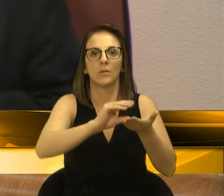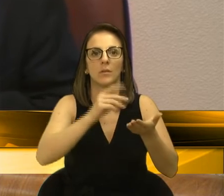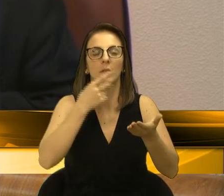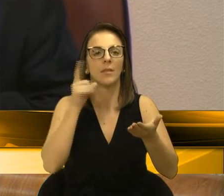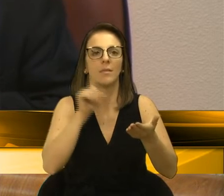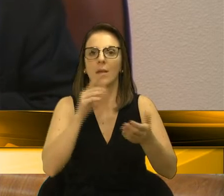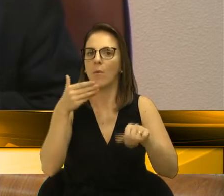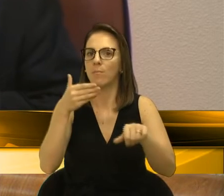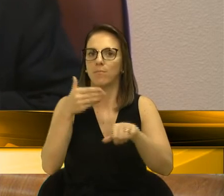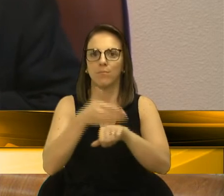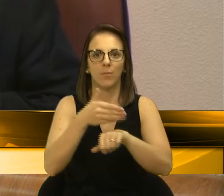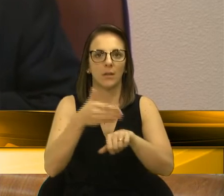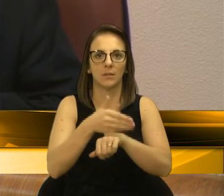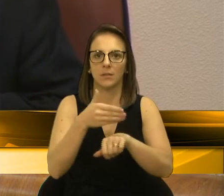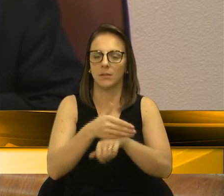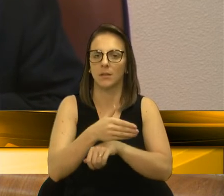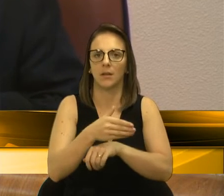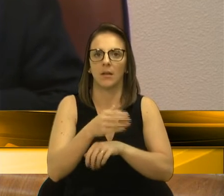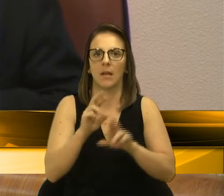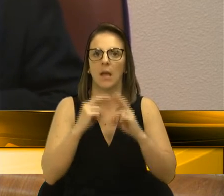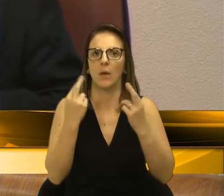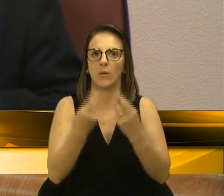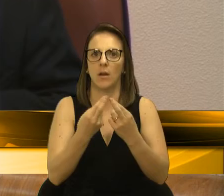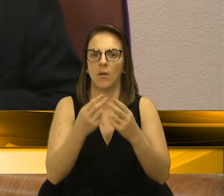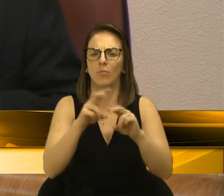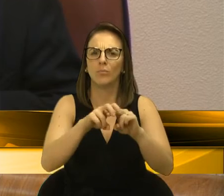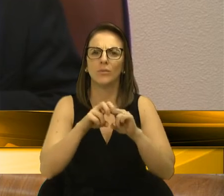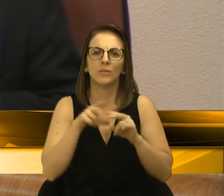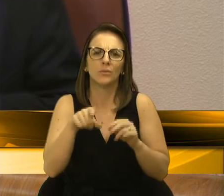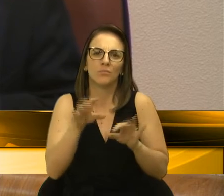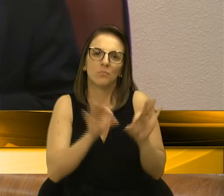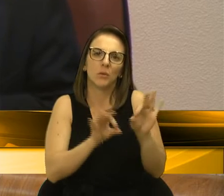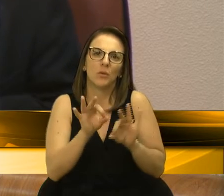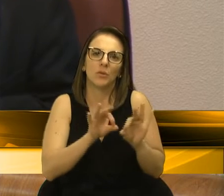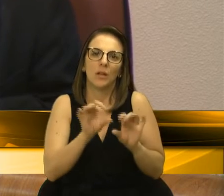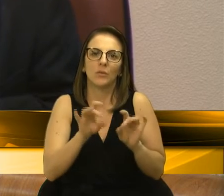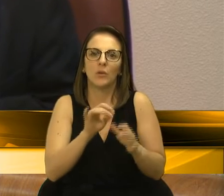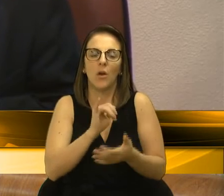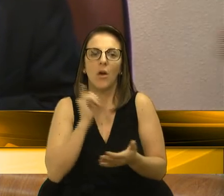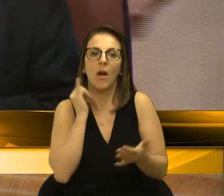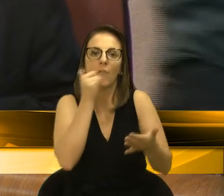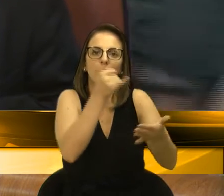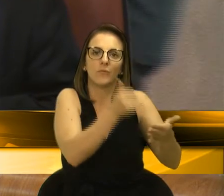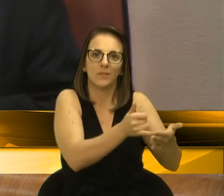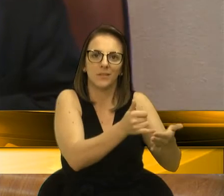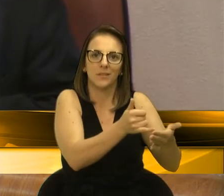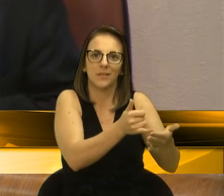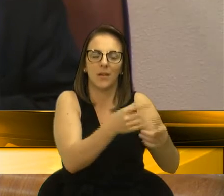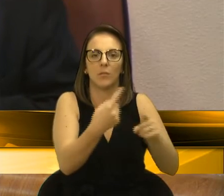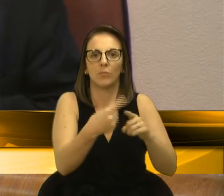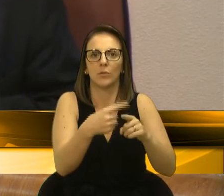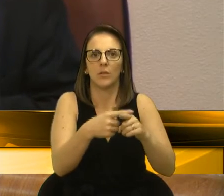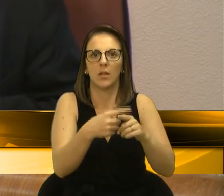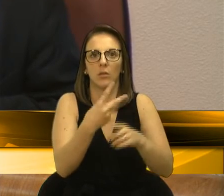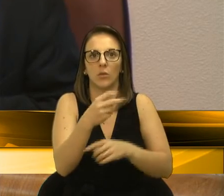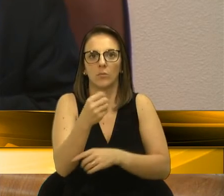o projeto foi apresentado a título informativo, bem como que, em 2017, o